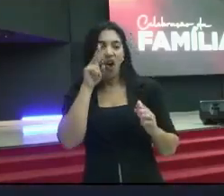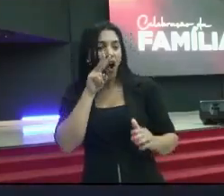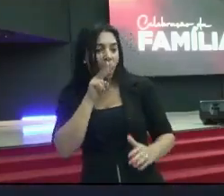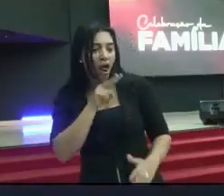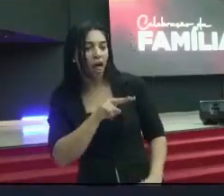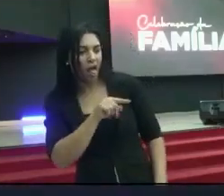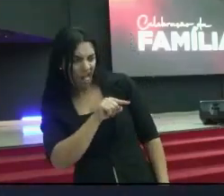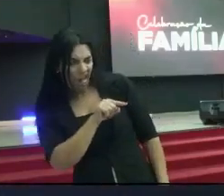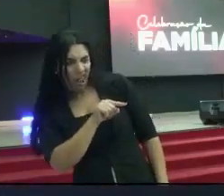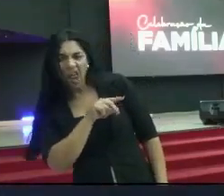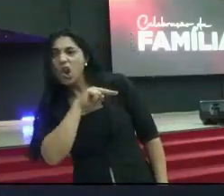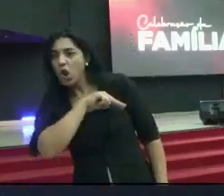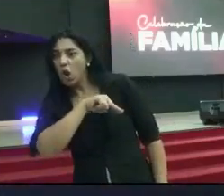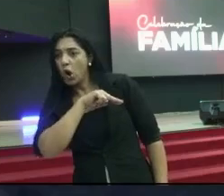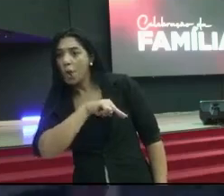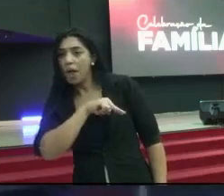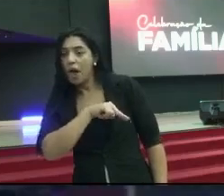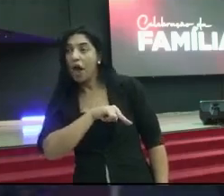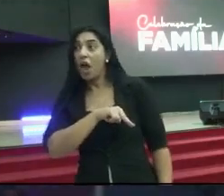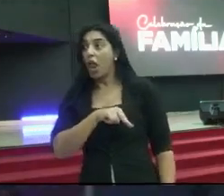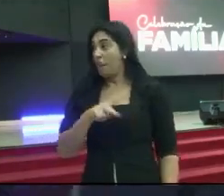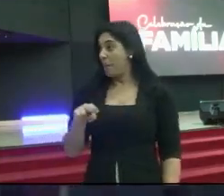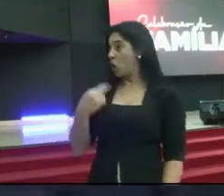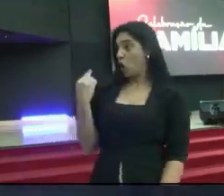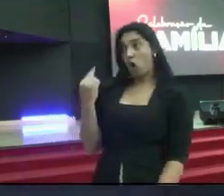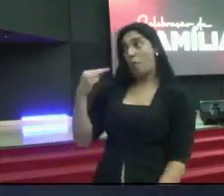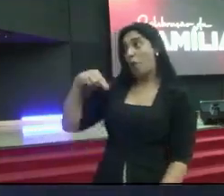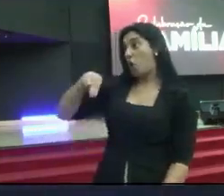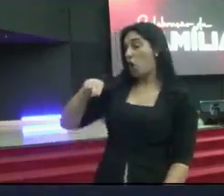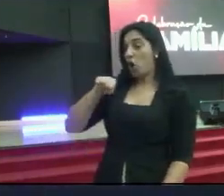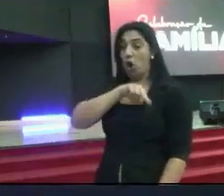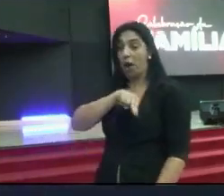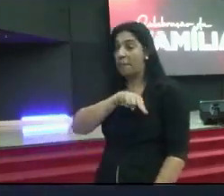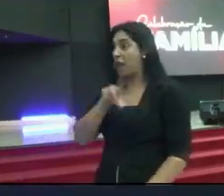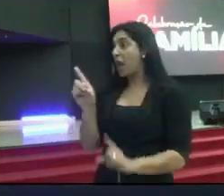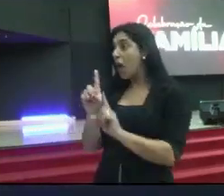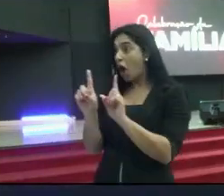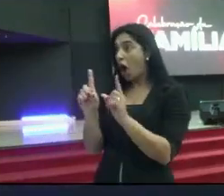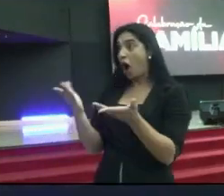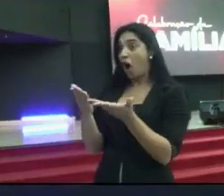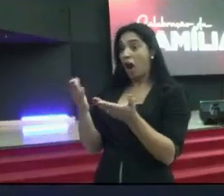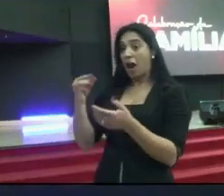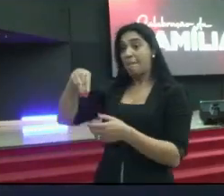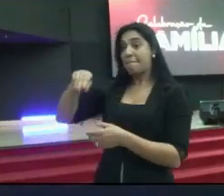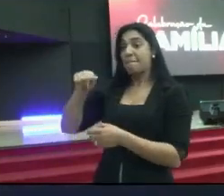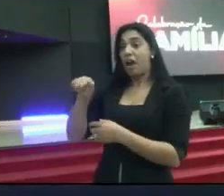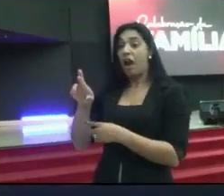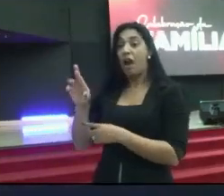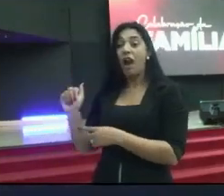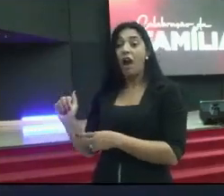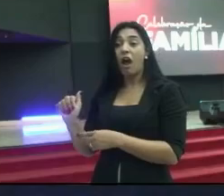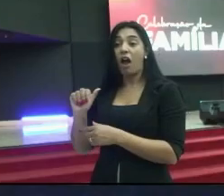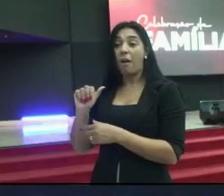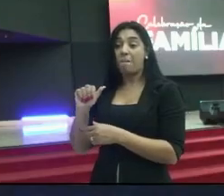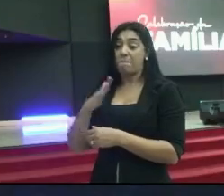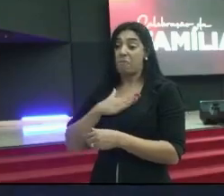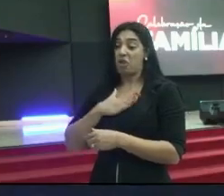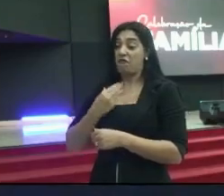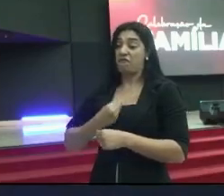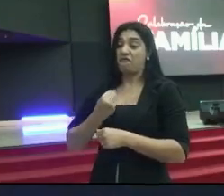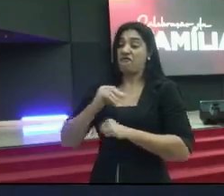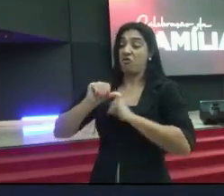Noemi? E ela diz: não me chamem Noemi, me chamem Mara. A vida se tornou